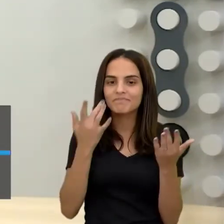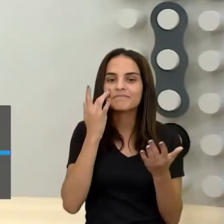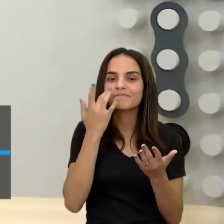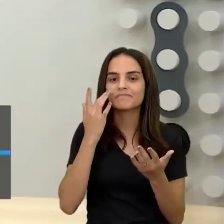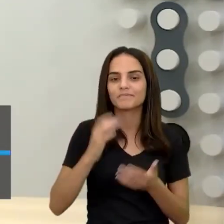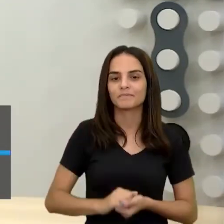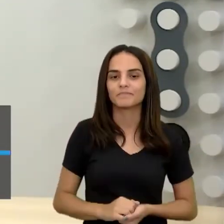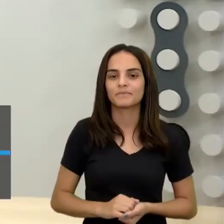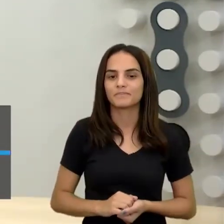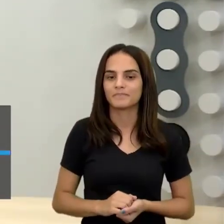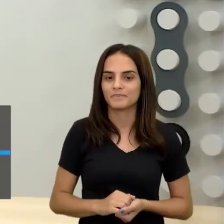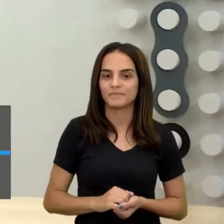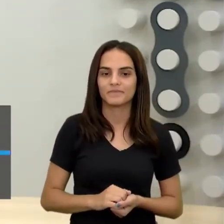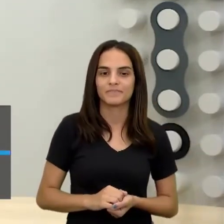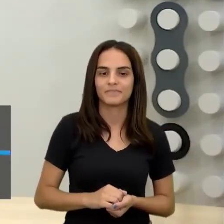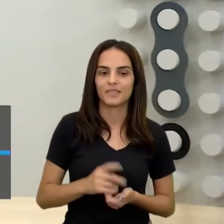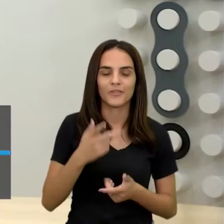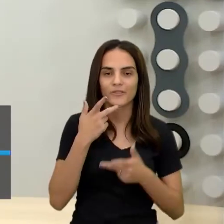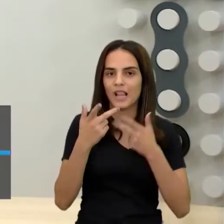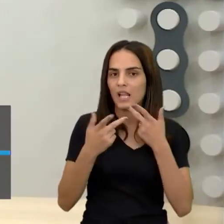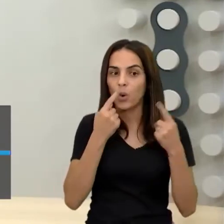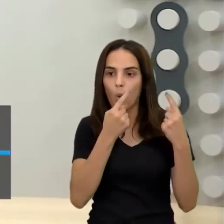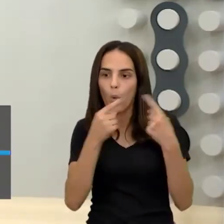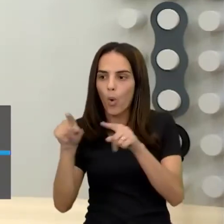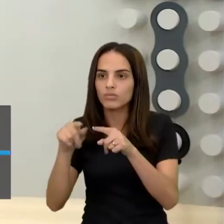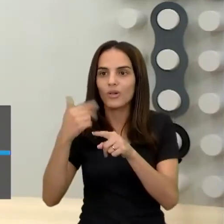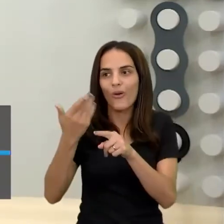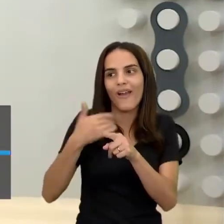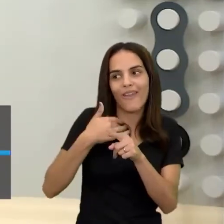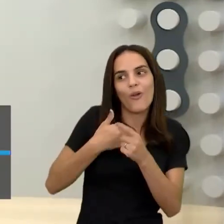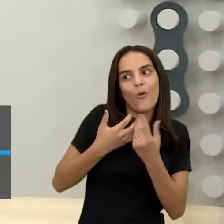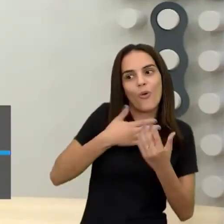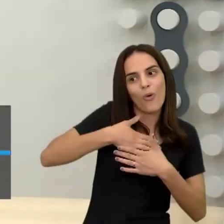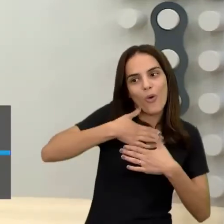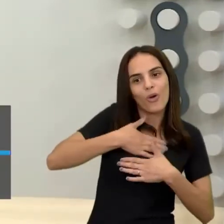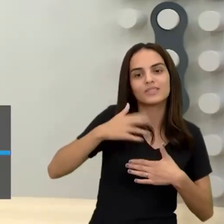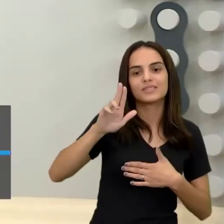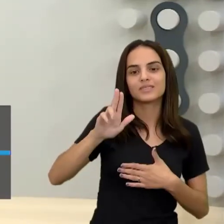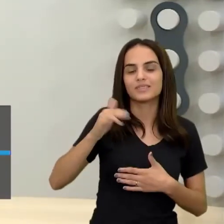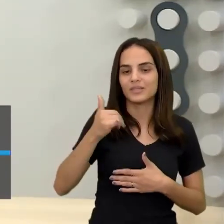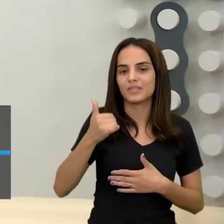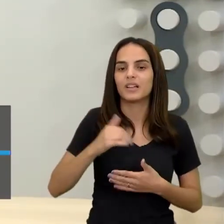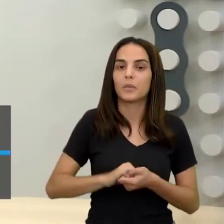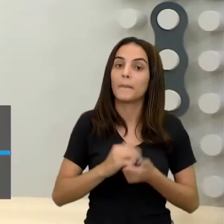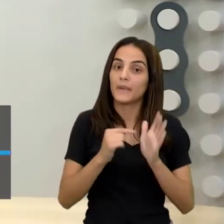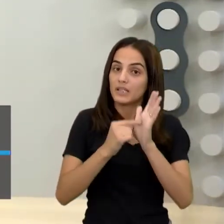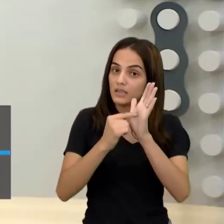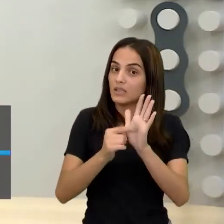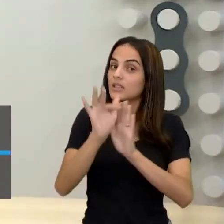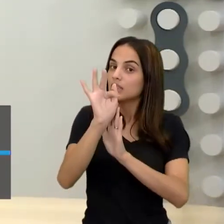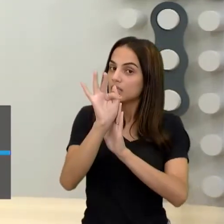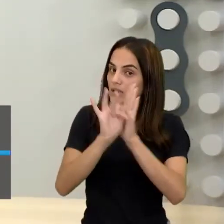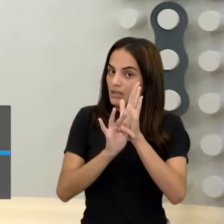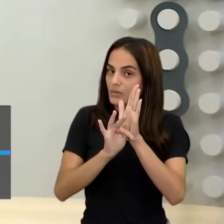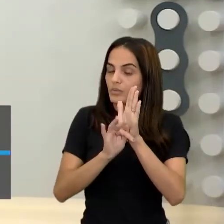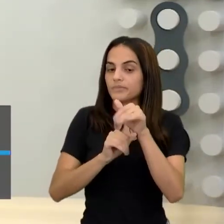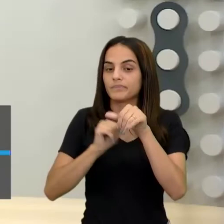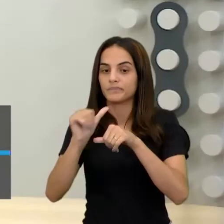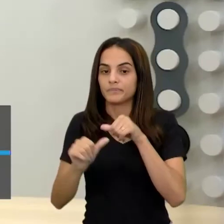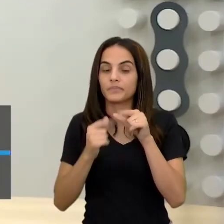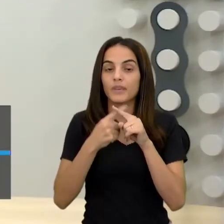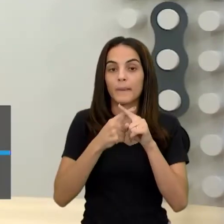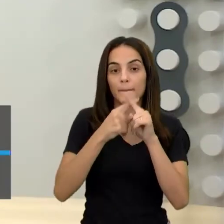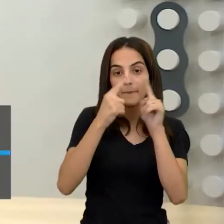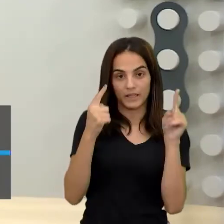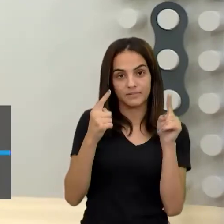Gente, não estou falando a favor ou contra o celular. Primeiro que eu falei que eu sou a favor do uso na sala de aula e apresentei para vocês textos que são contrários. Mas